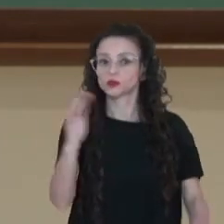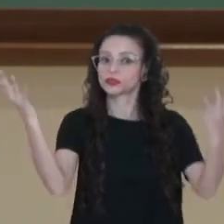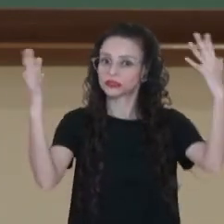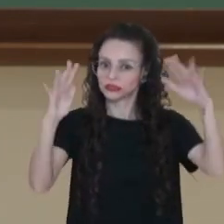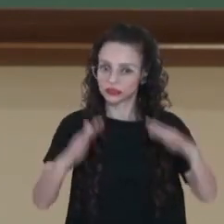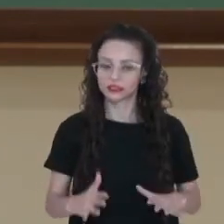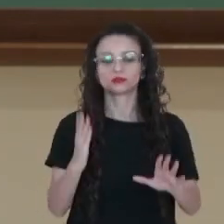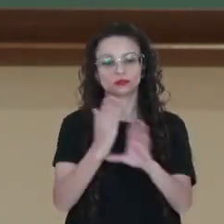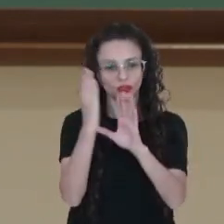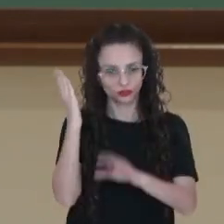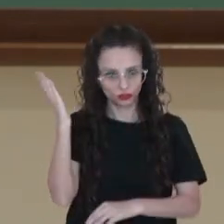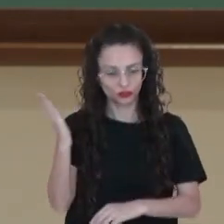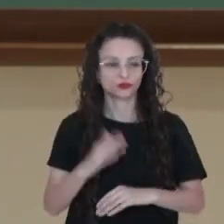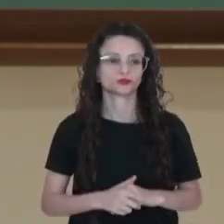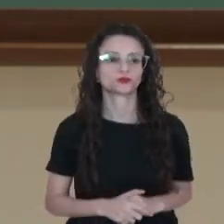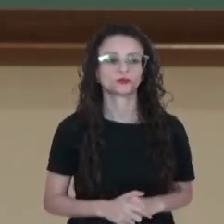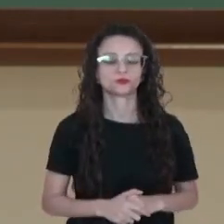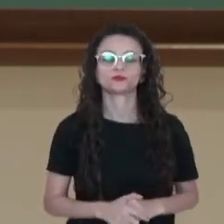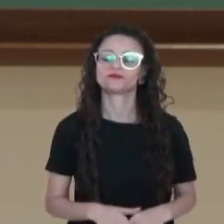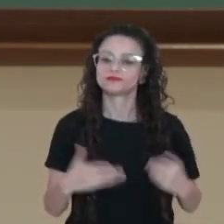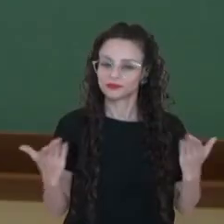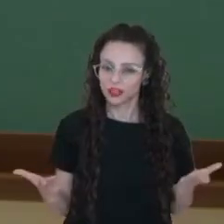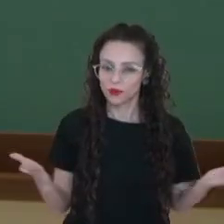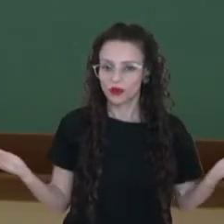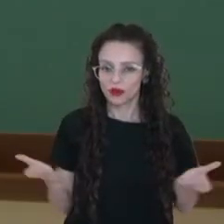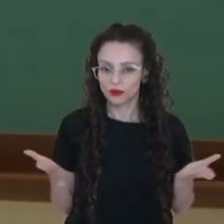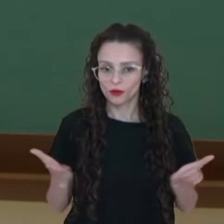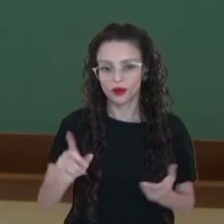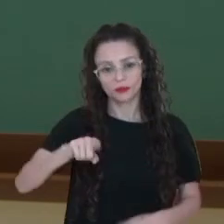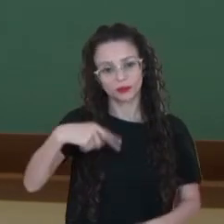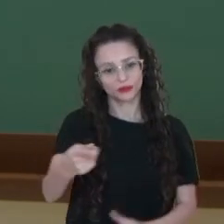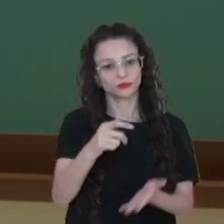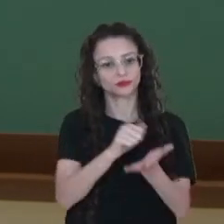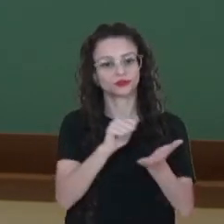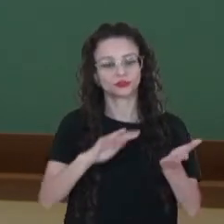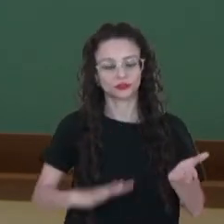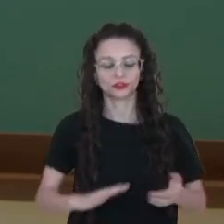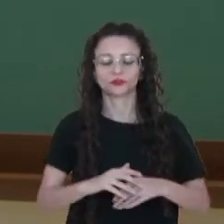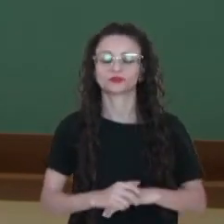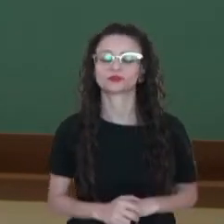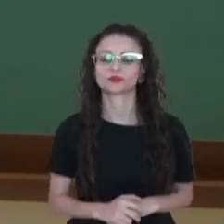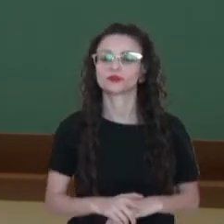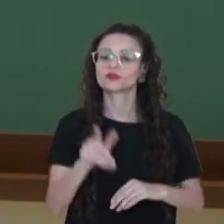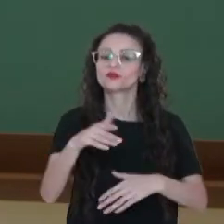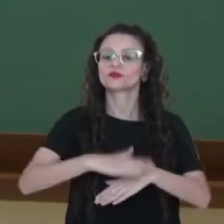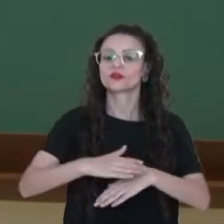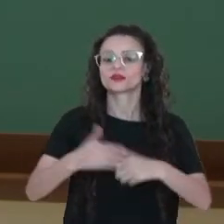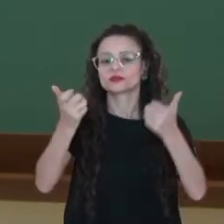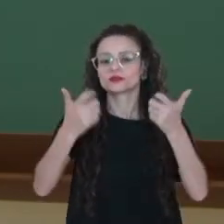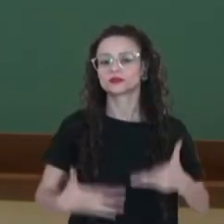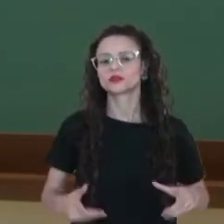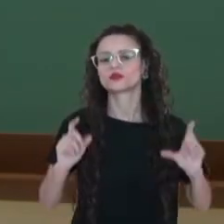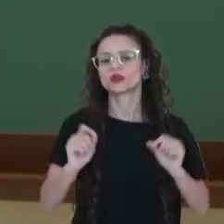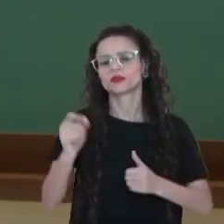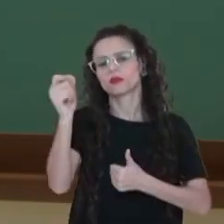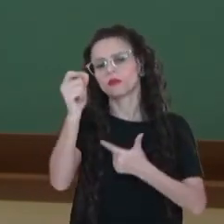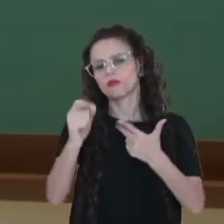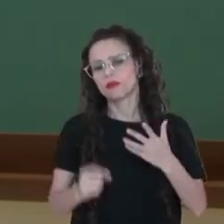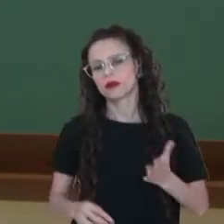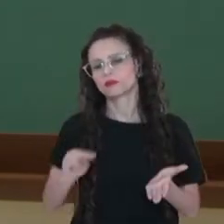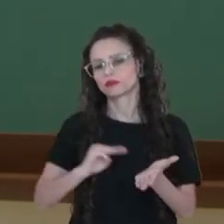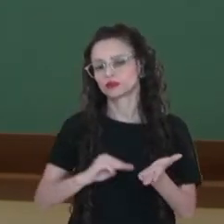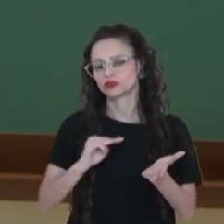tá? Por conta disso. Então vamos fazer nossa próxima atividade. Explique quais foram os motivos